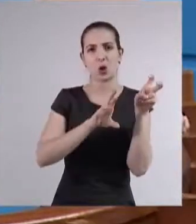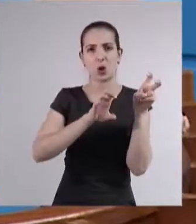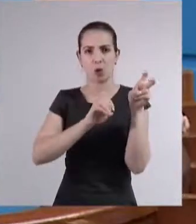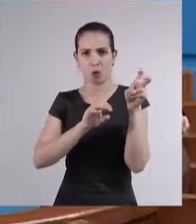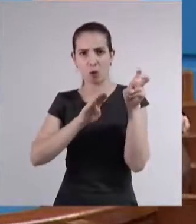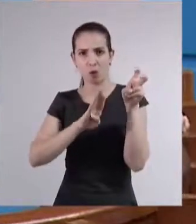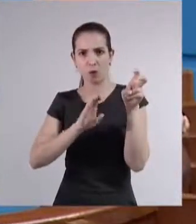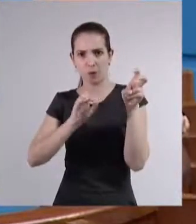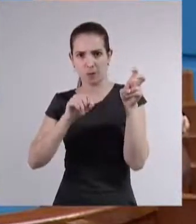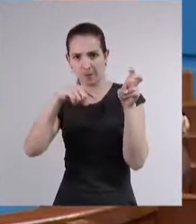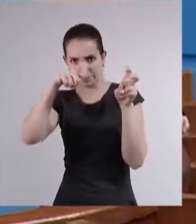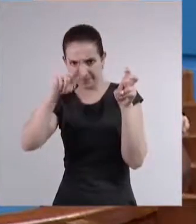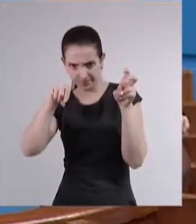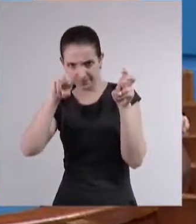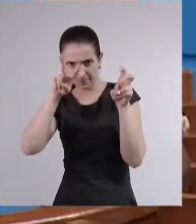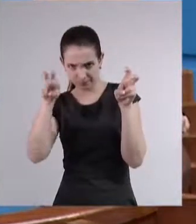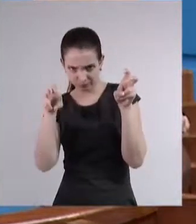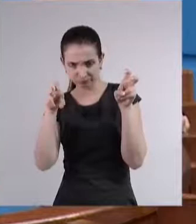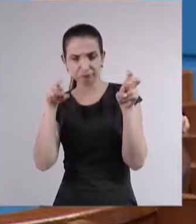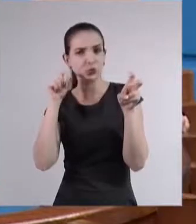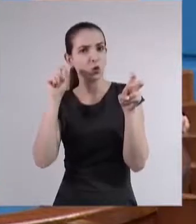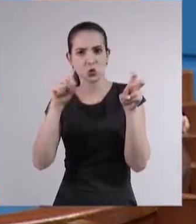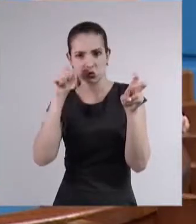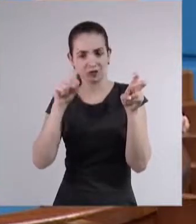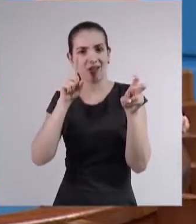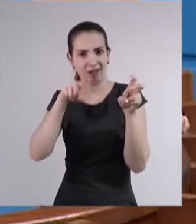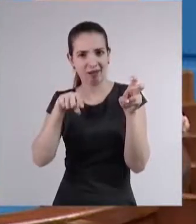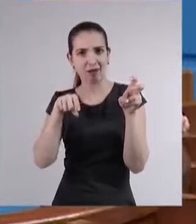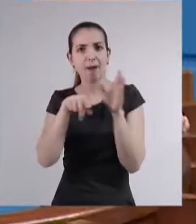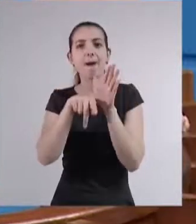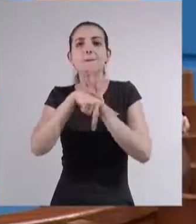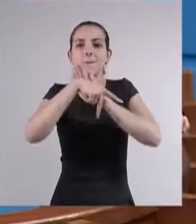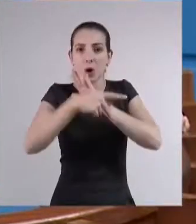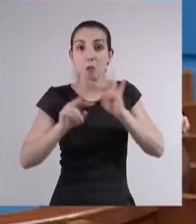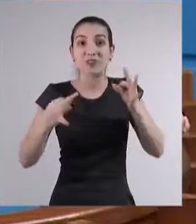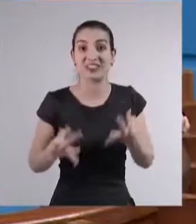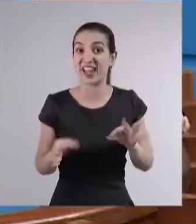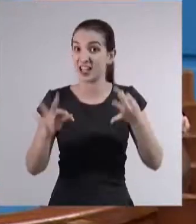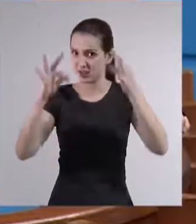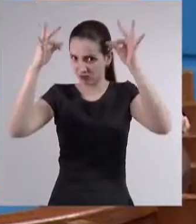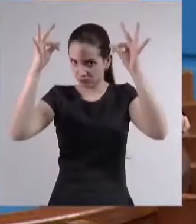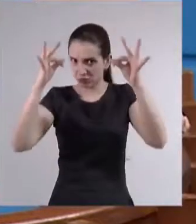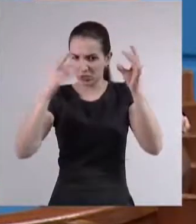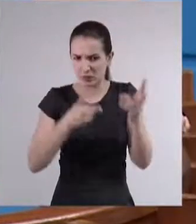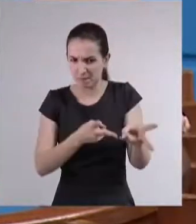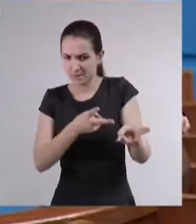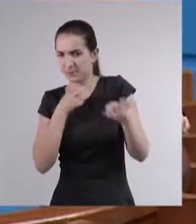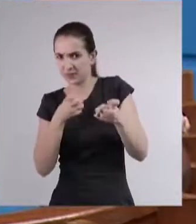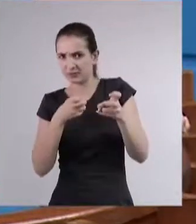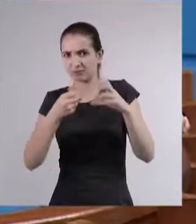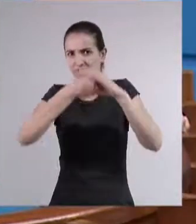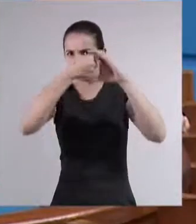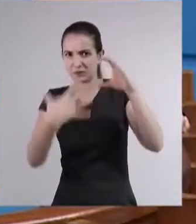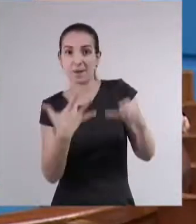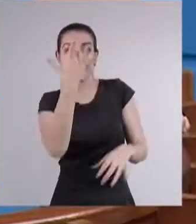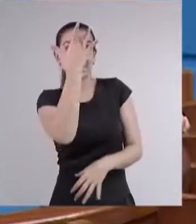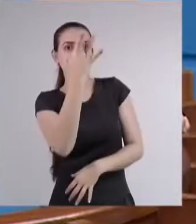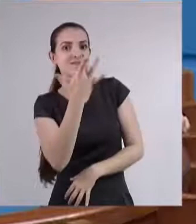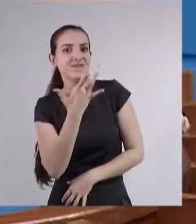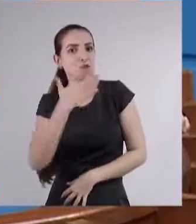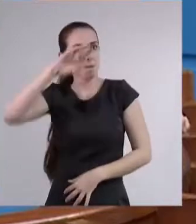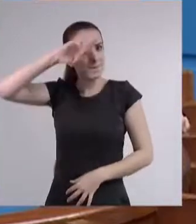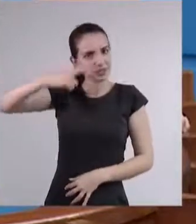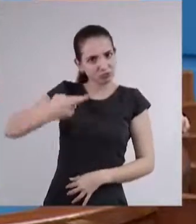que acabam analisando o perfil das pessoas que usam as redes sociais e enviam